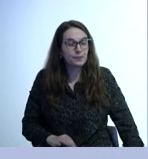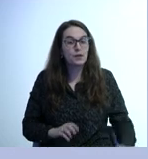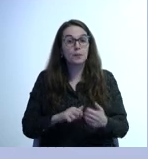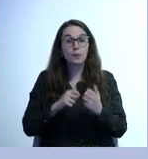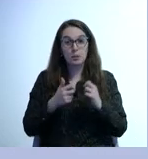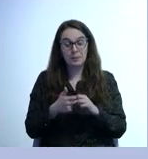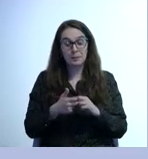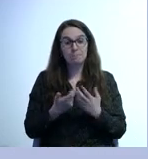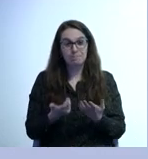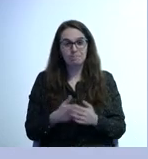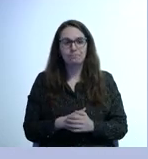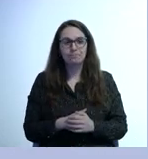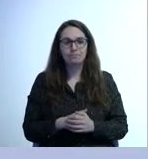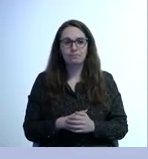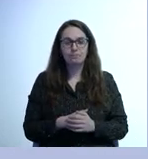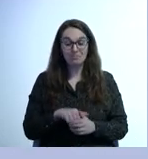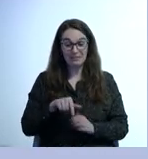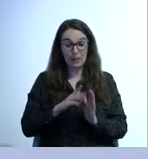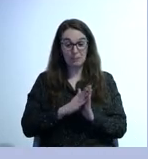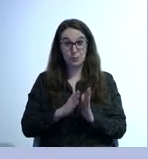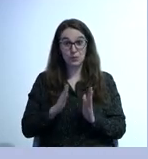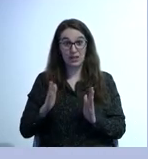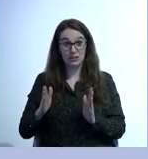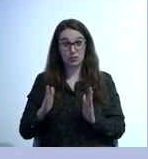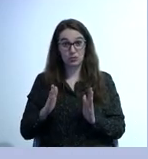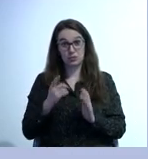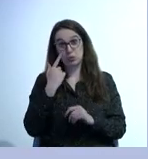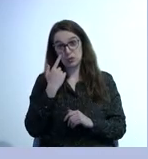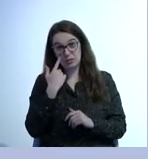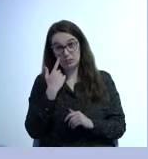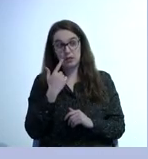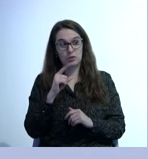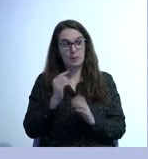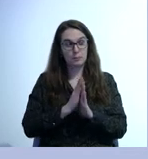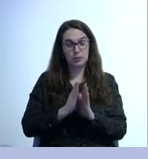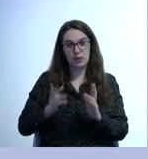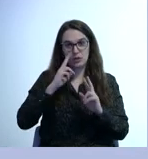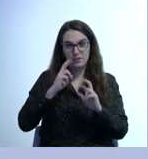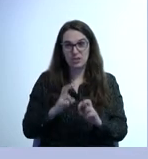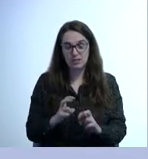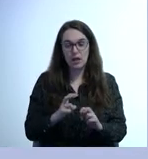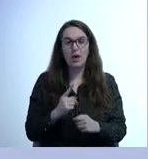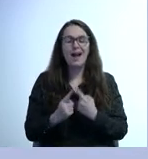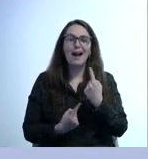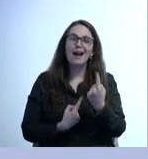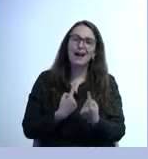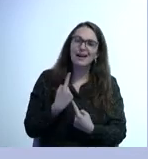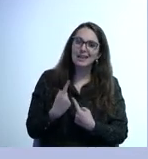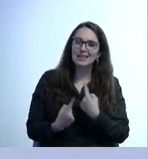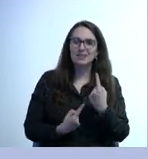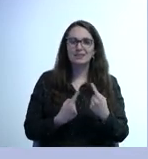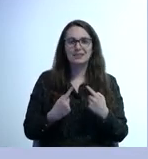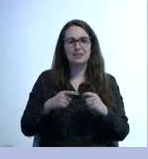que estes processos de conhecimento e de investigação acabem por se